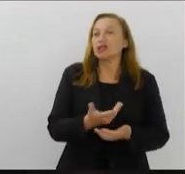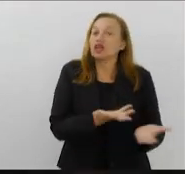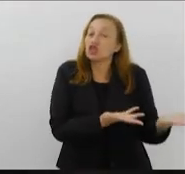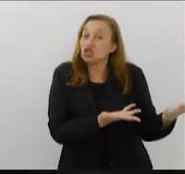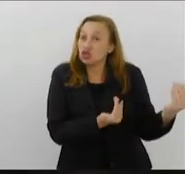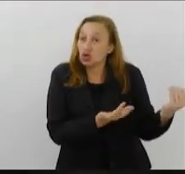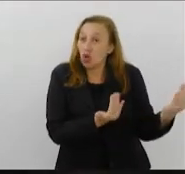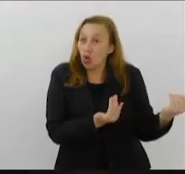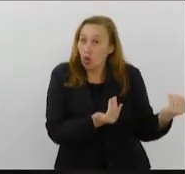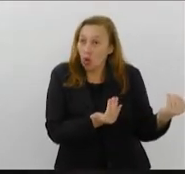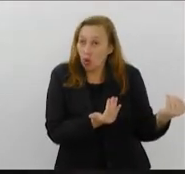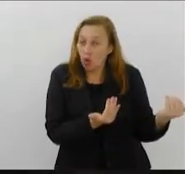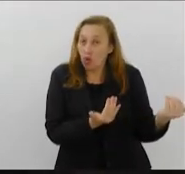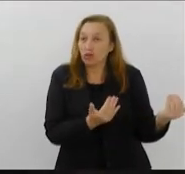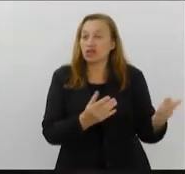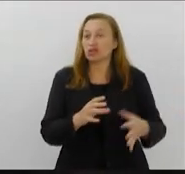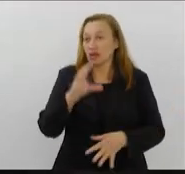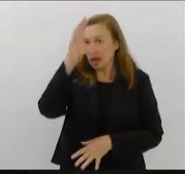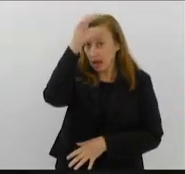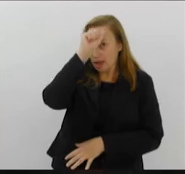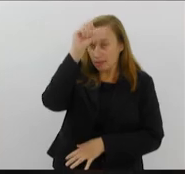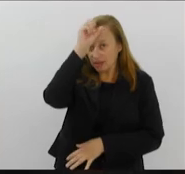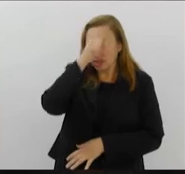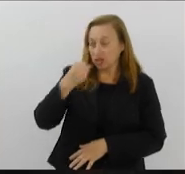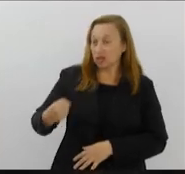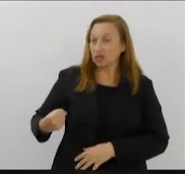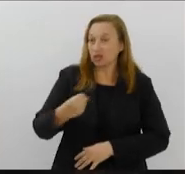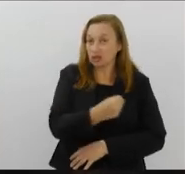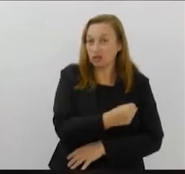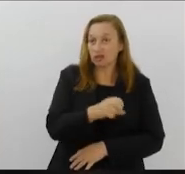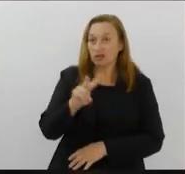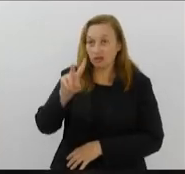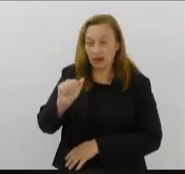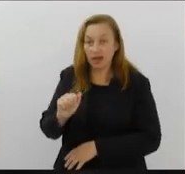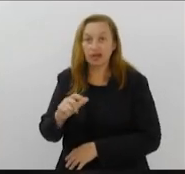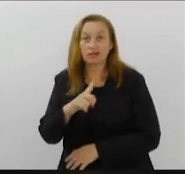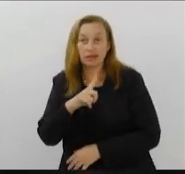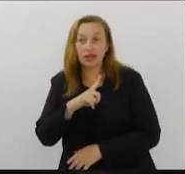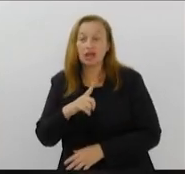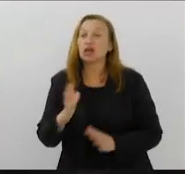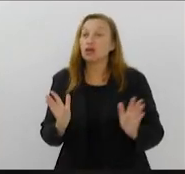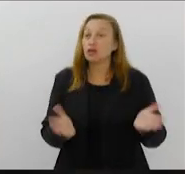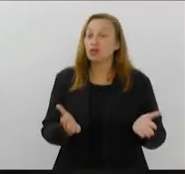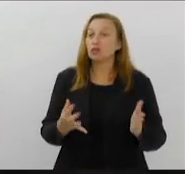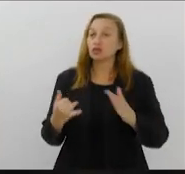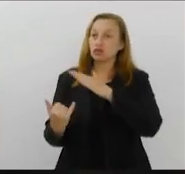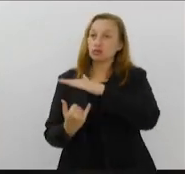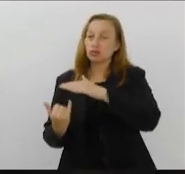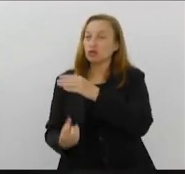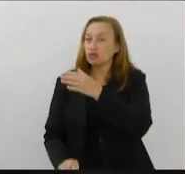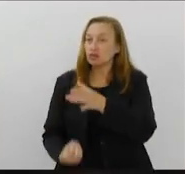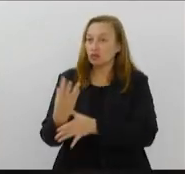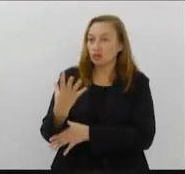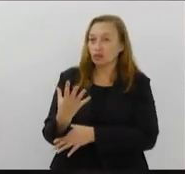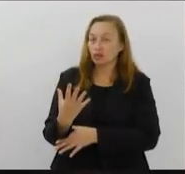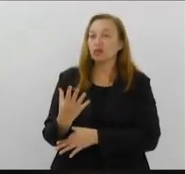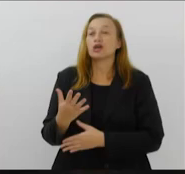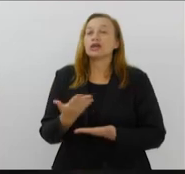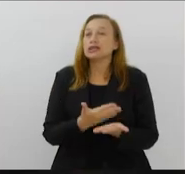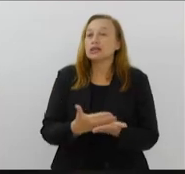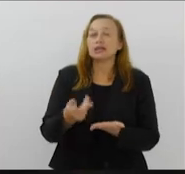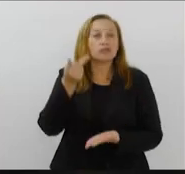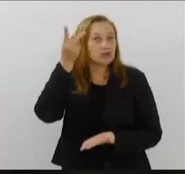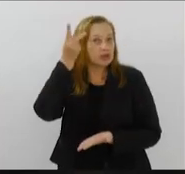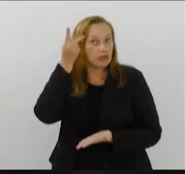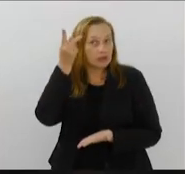dentro de estágio, jovem aprendiz, e a gente, esse ano, né, se tornou uma entidade formadora, começando por São Paulo, mas